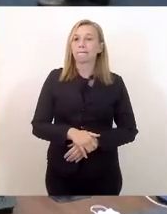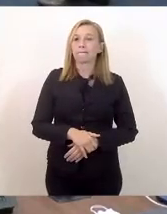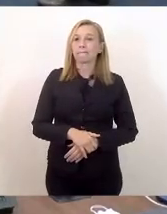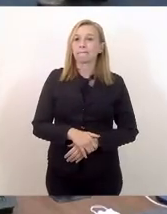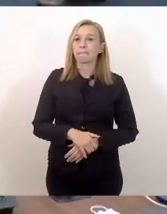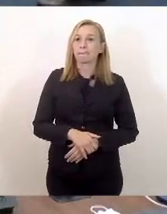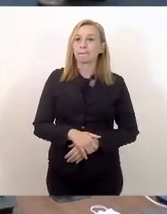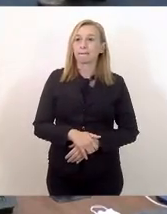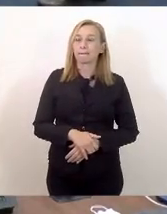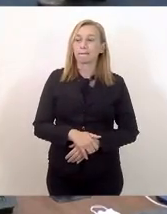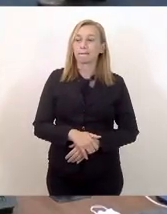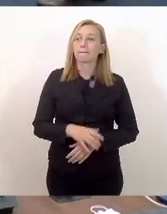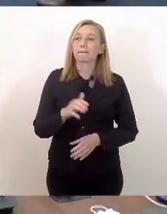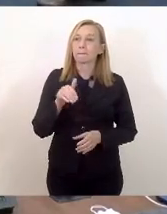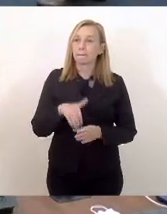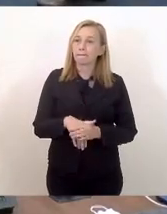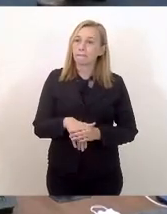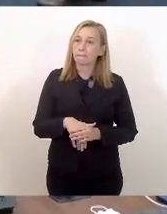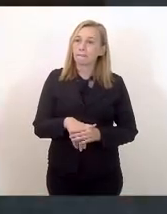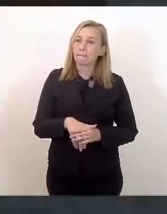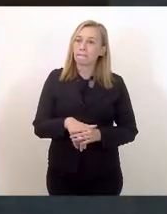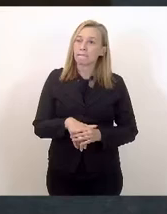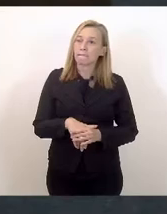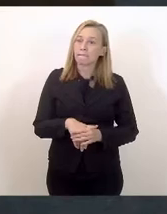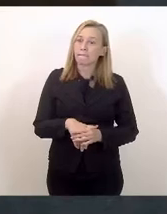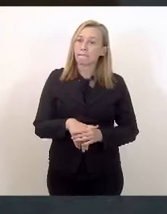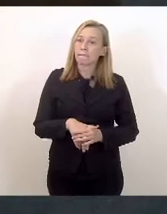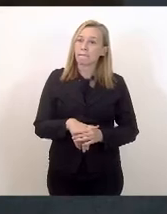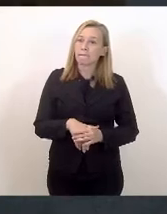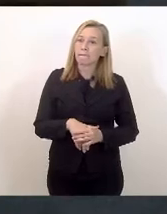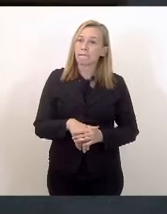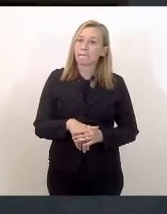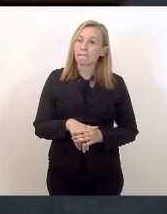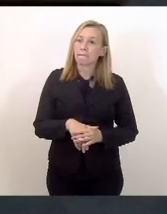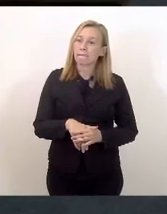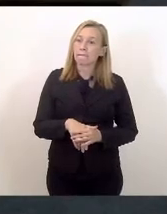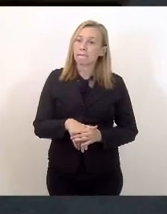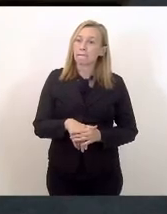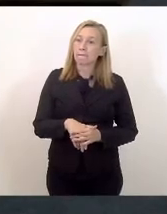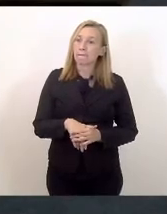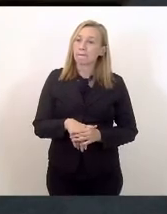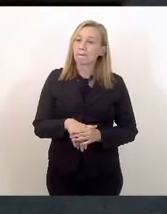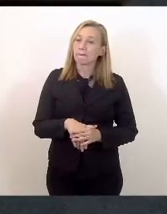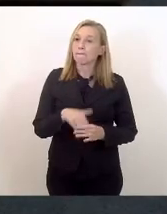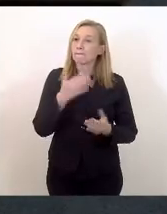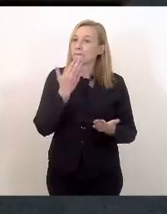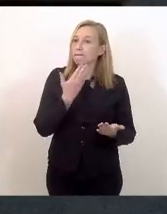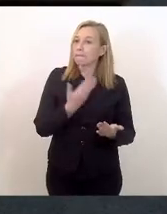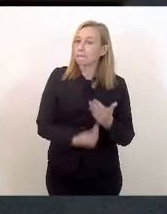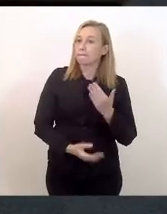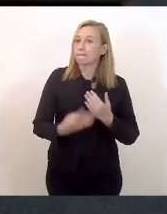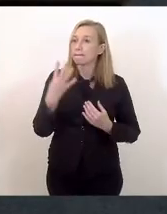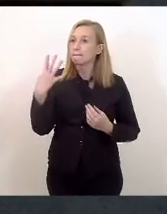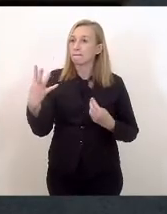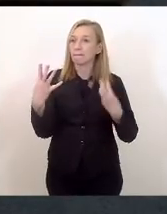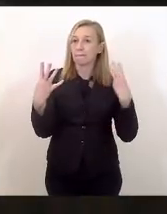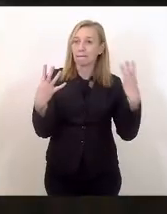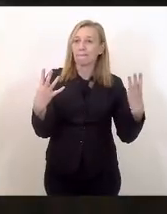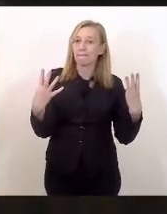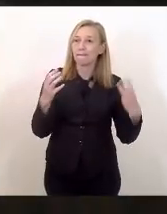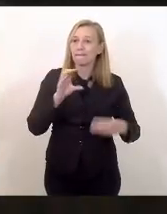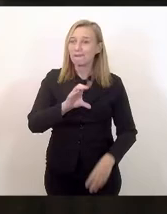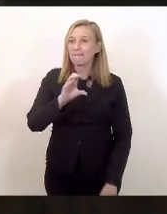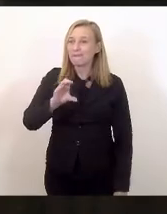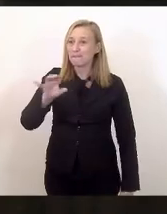voto favorável ao voto derrotado por 4-3 na CCJ. Favorável